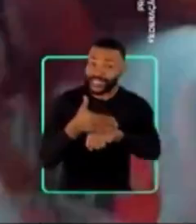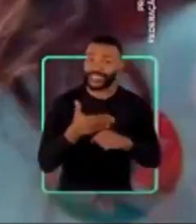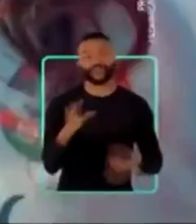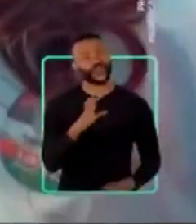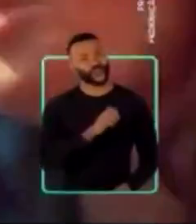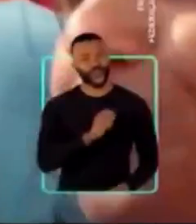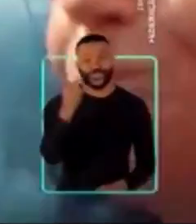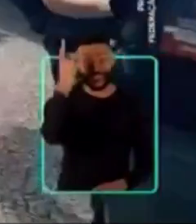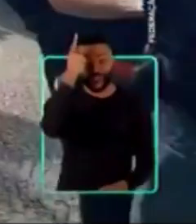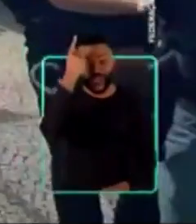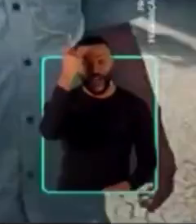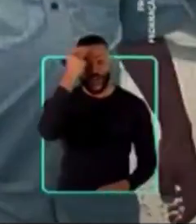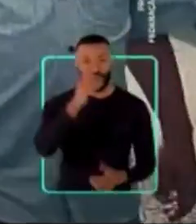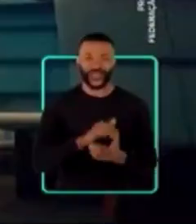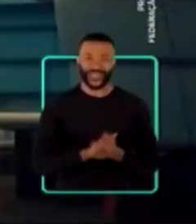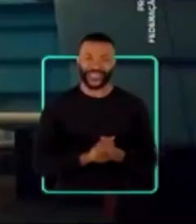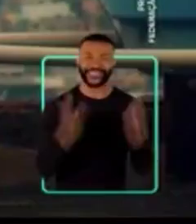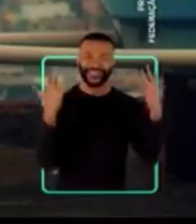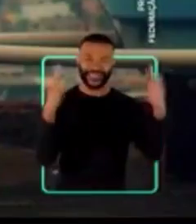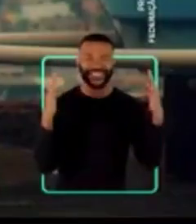por amor a São Paulo.